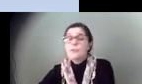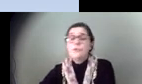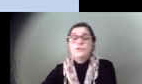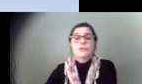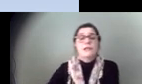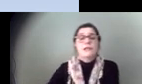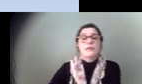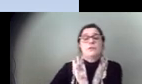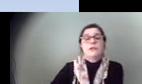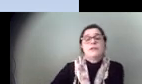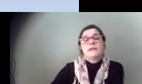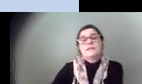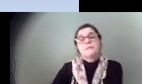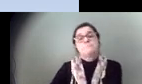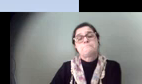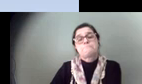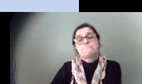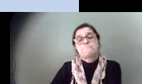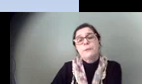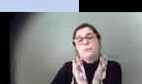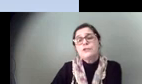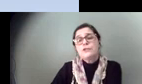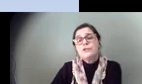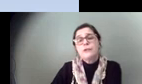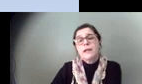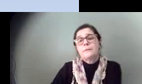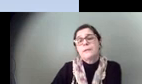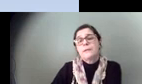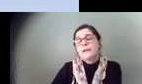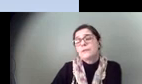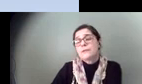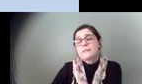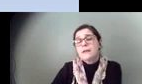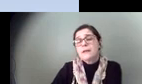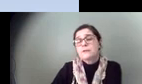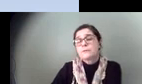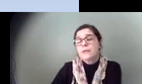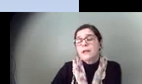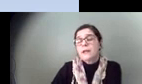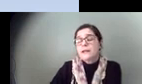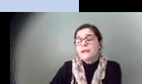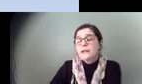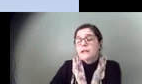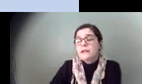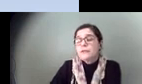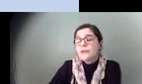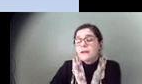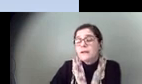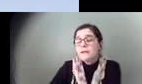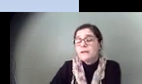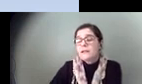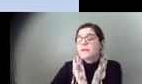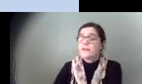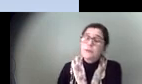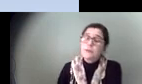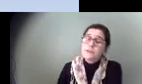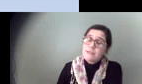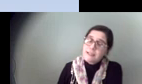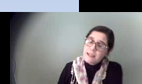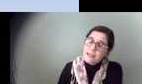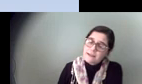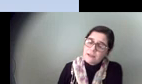E o professor coordenador, ele vai se posicionar, né, num espaço em que ele não vai Ele vai